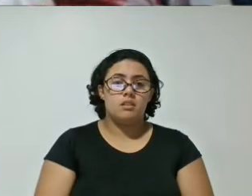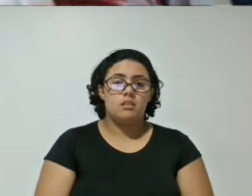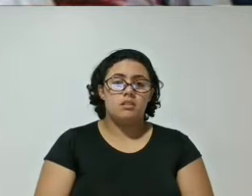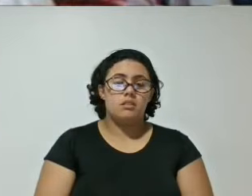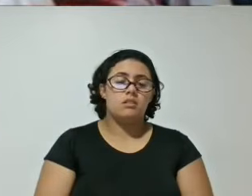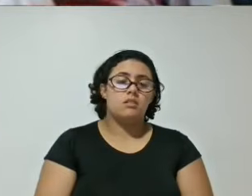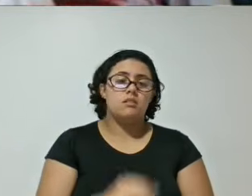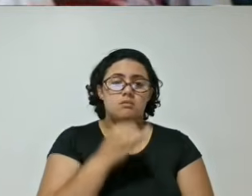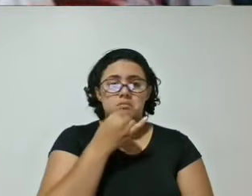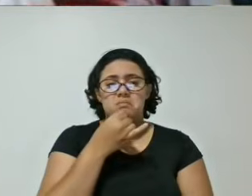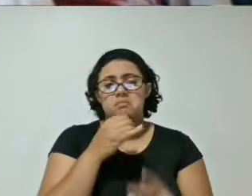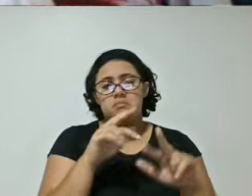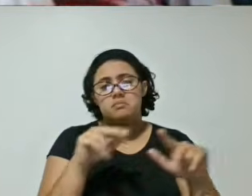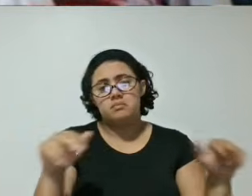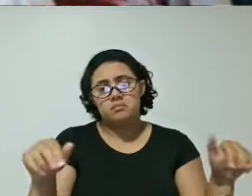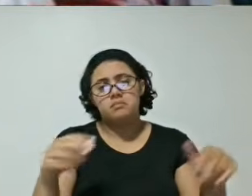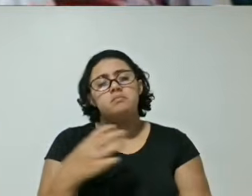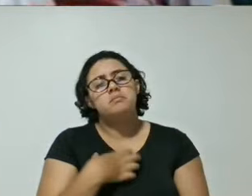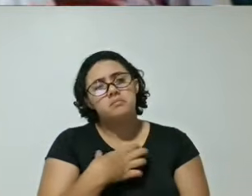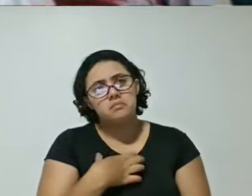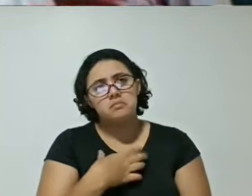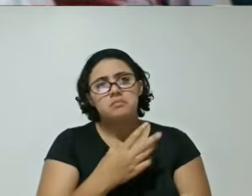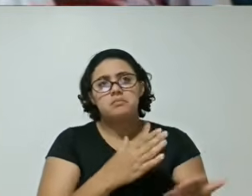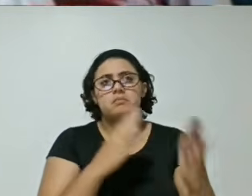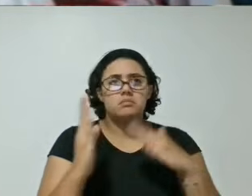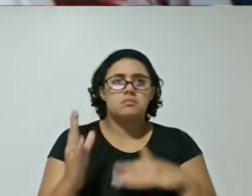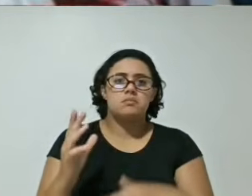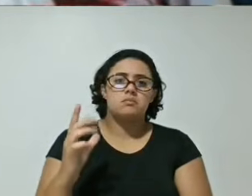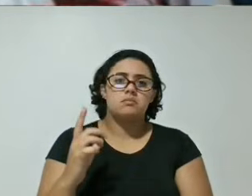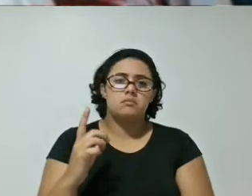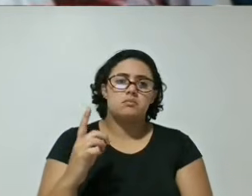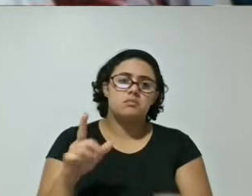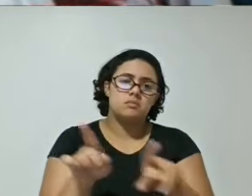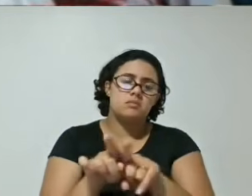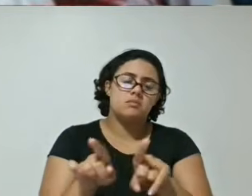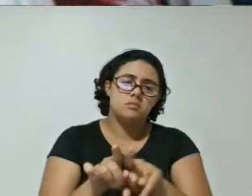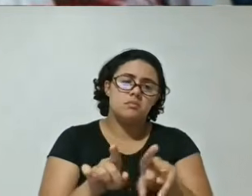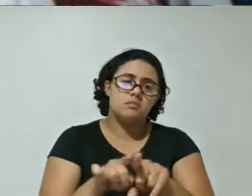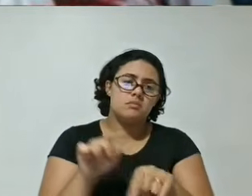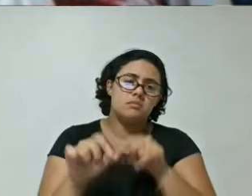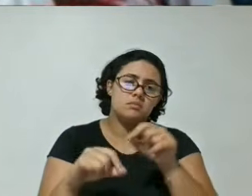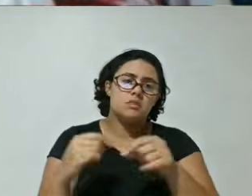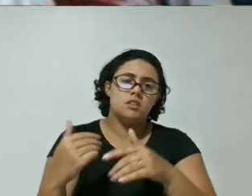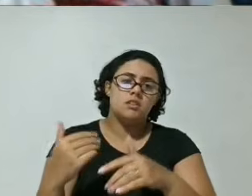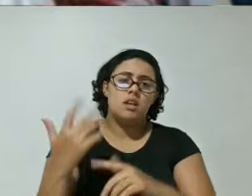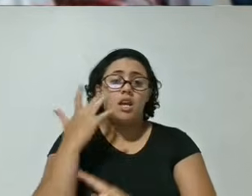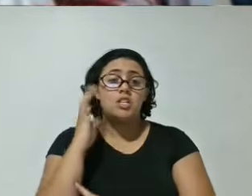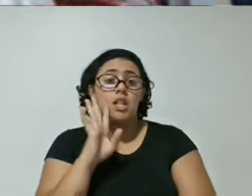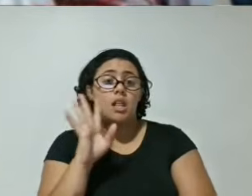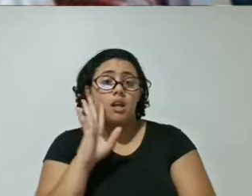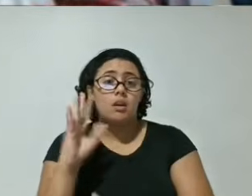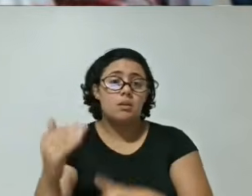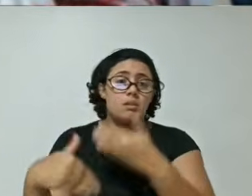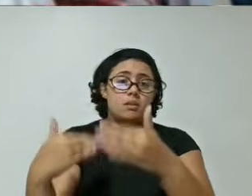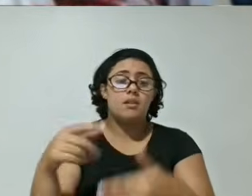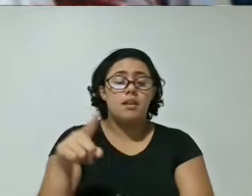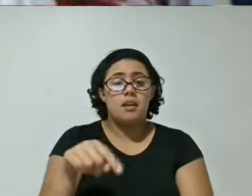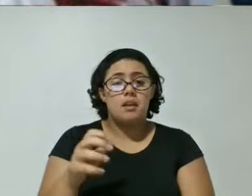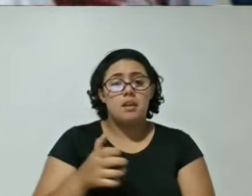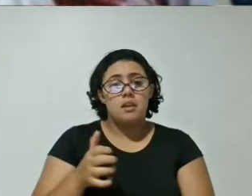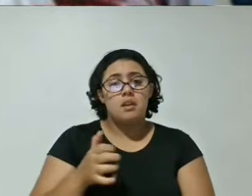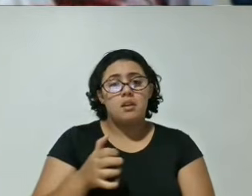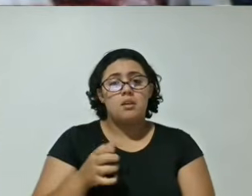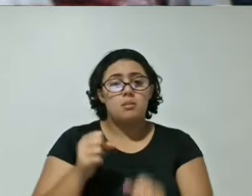gente passou por isso, assim. A gente passou também por pessoas que estavam achando legal o processo, sabe? Mas isso é tudo muito rico de você poder